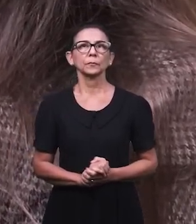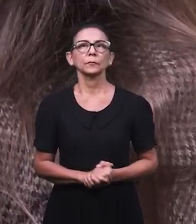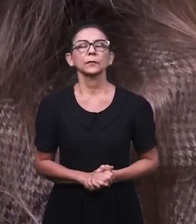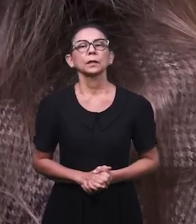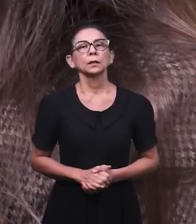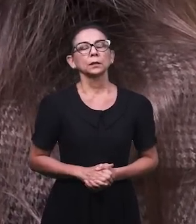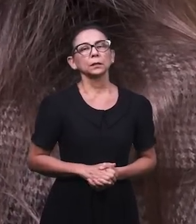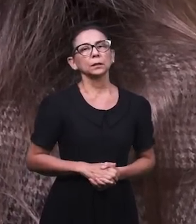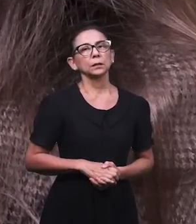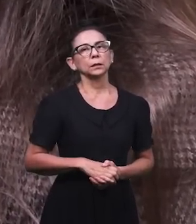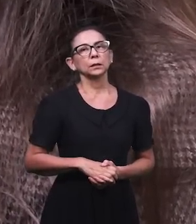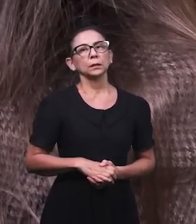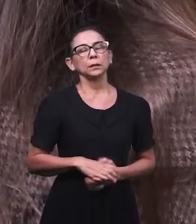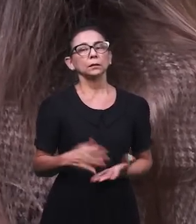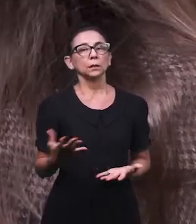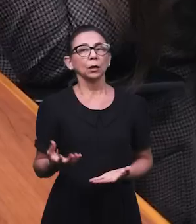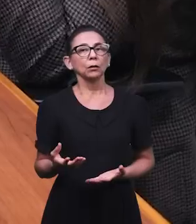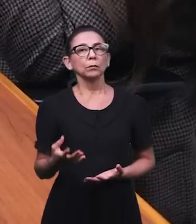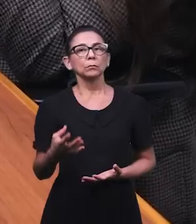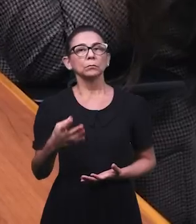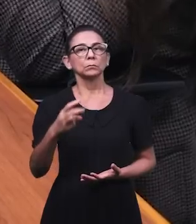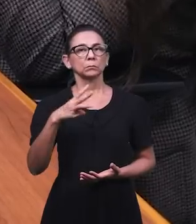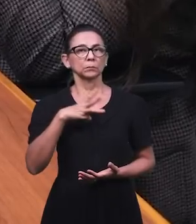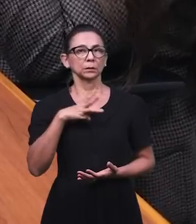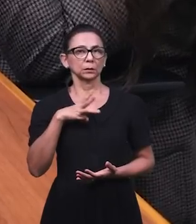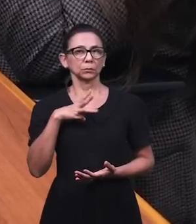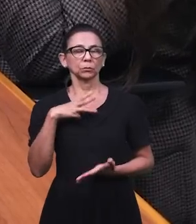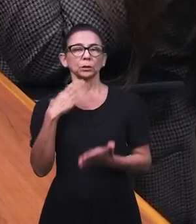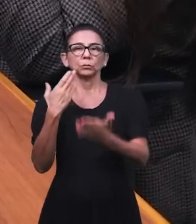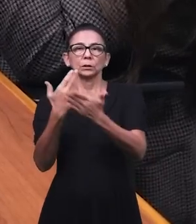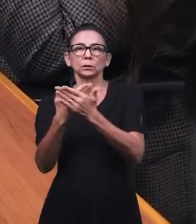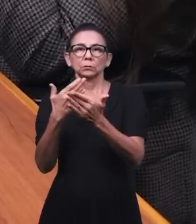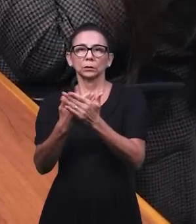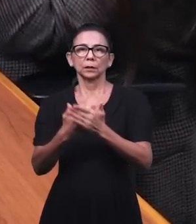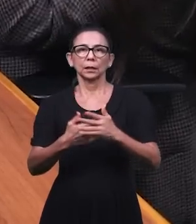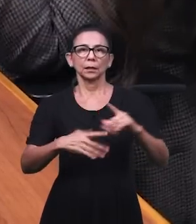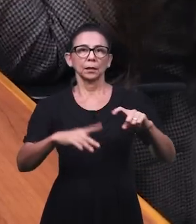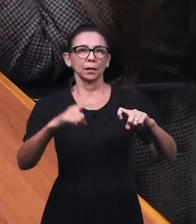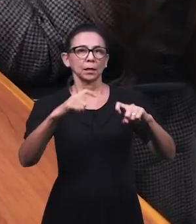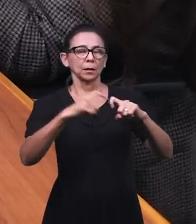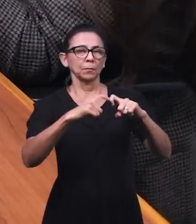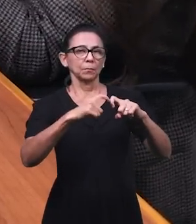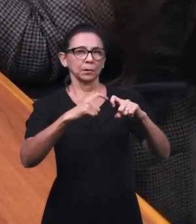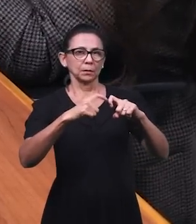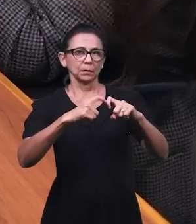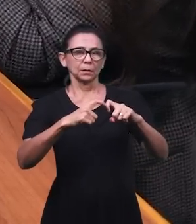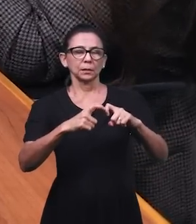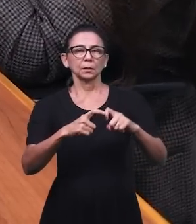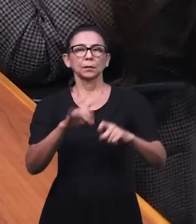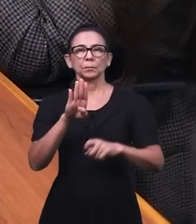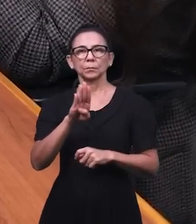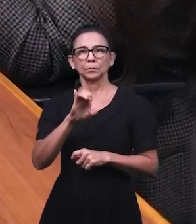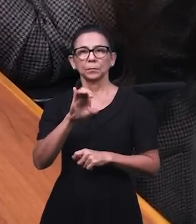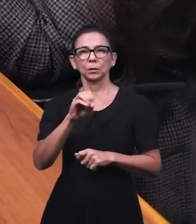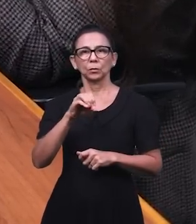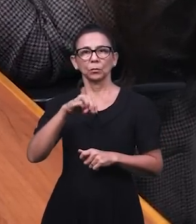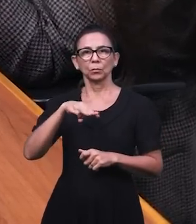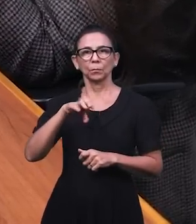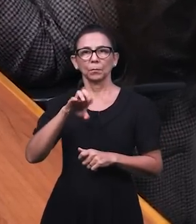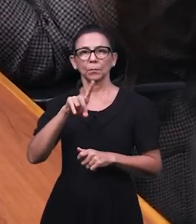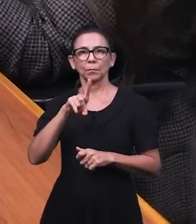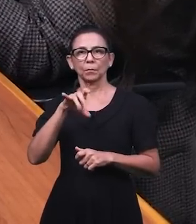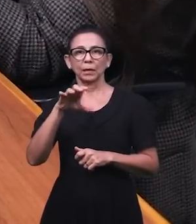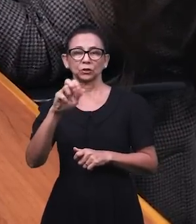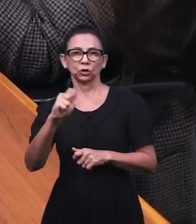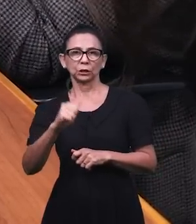inteiro para biomédicas, medicina integral. E estudando. E no final de semana a gente saía pra igreja. Meu pai pastor, está